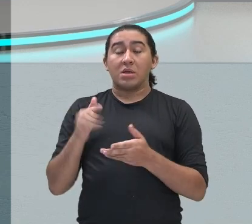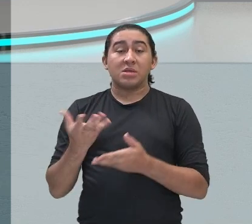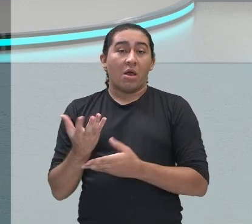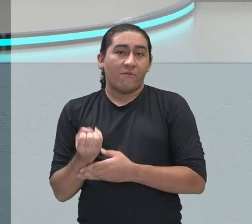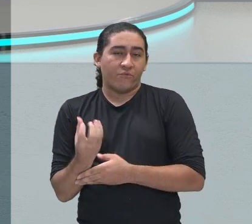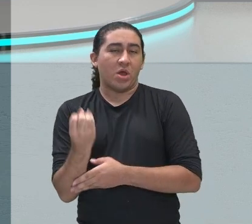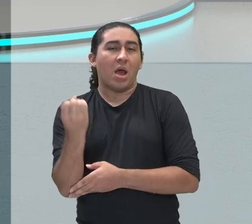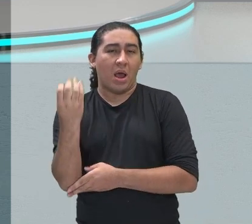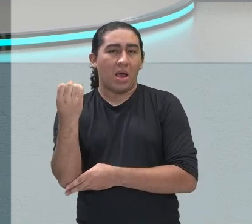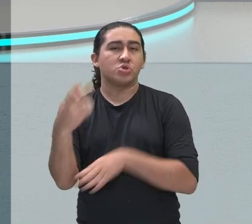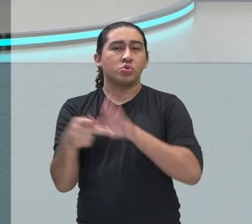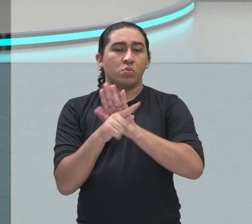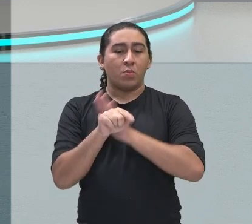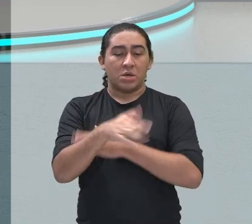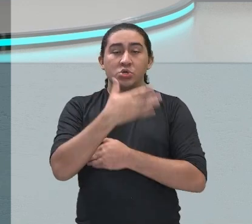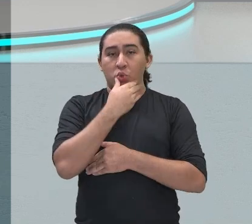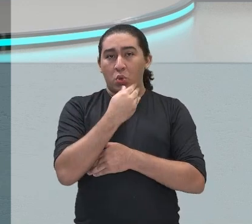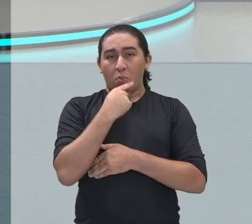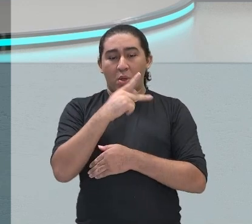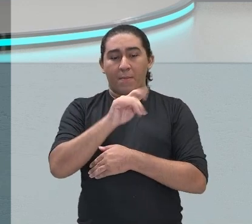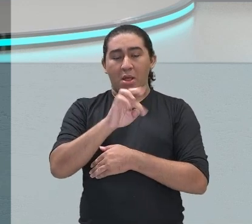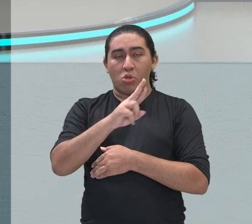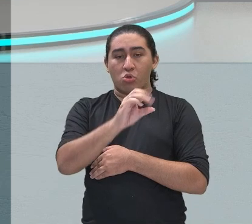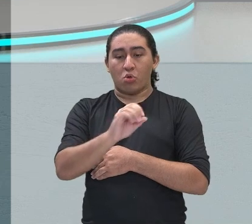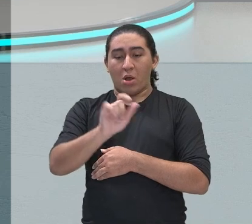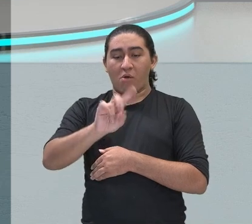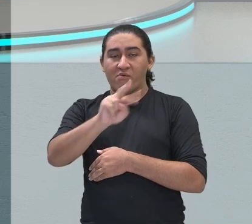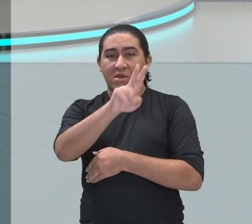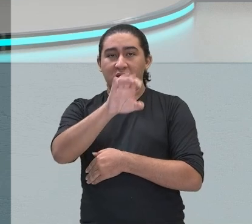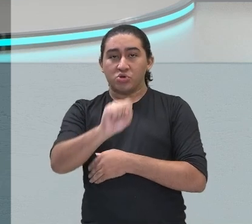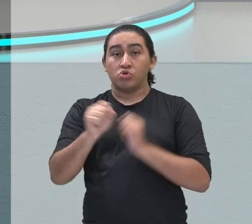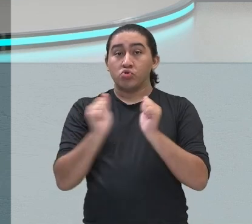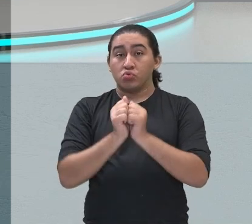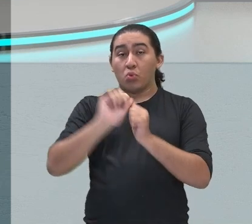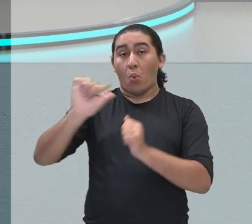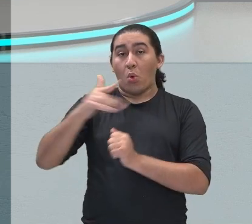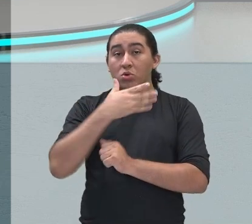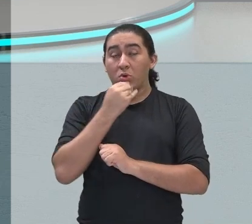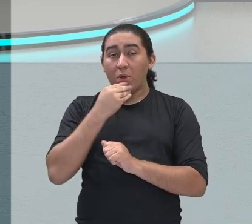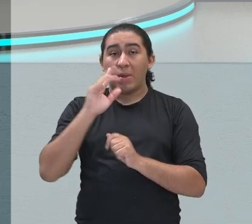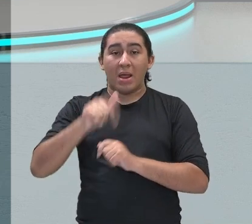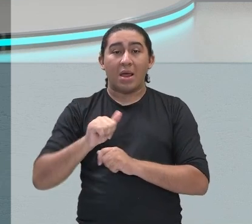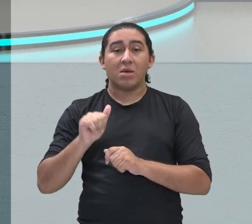viagem de Pedro Álvares Cabral e sua esquadra foi de